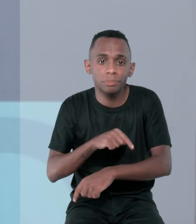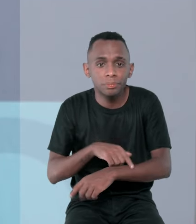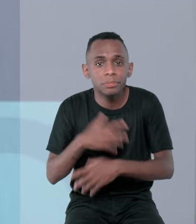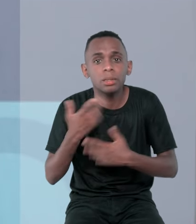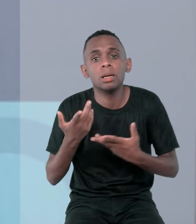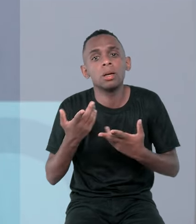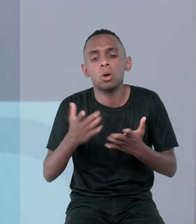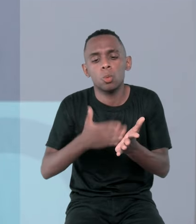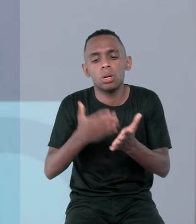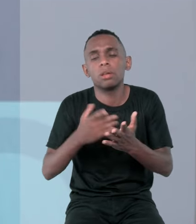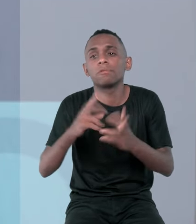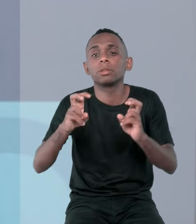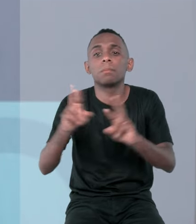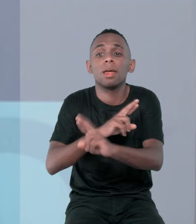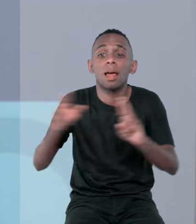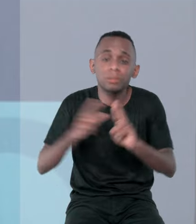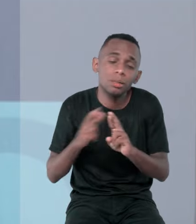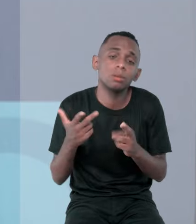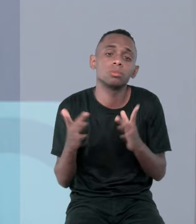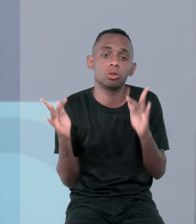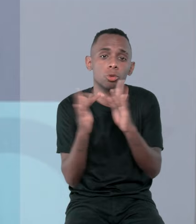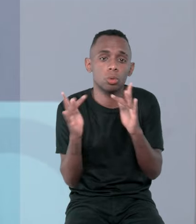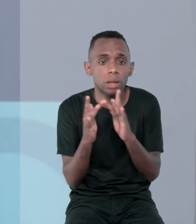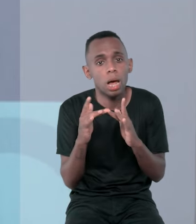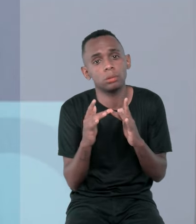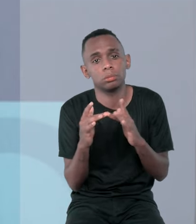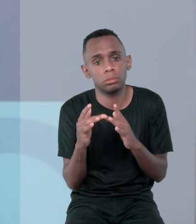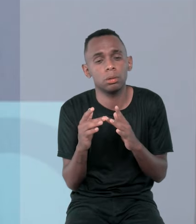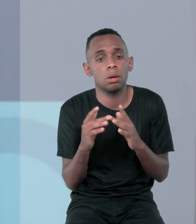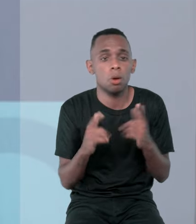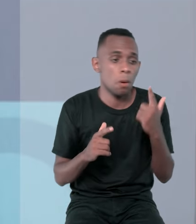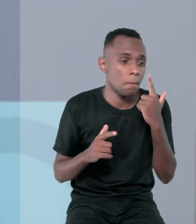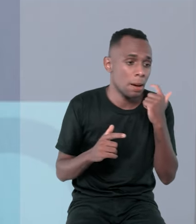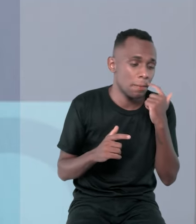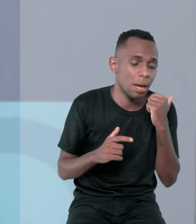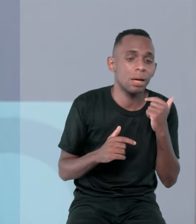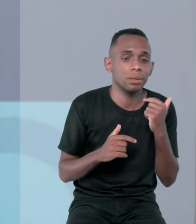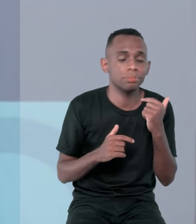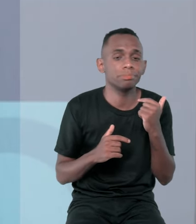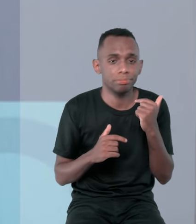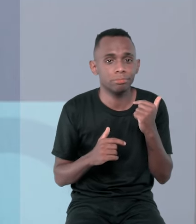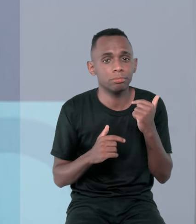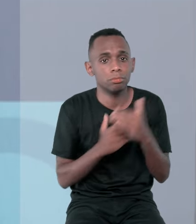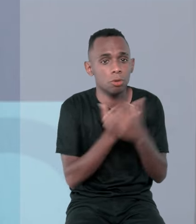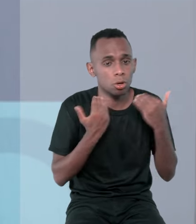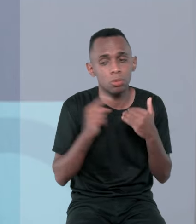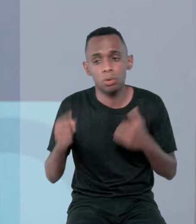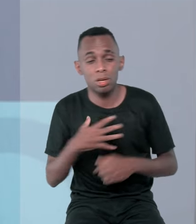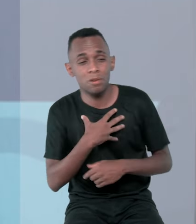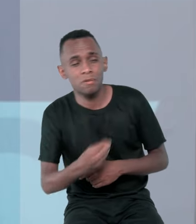sobre a relação delicada entre um pai que se foi, né, e um filho que